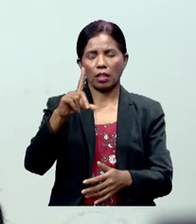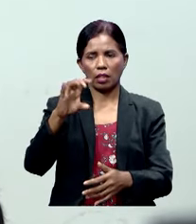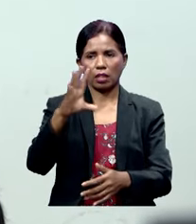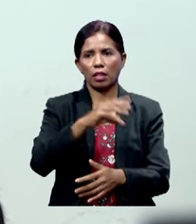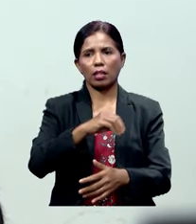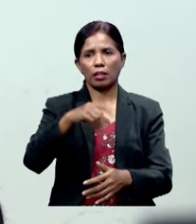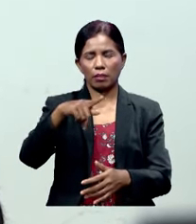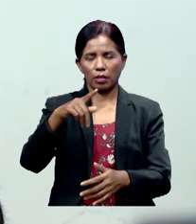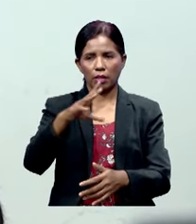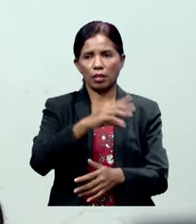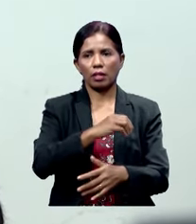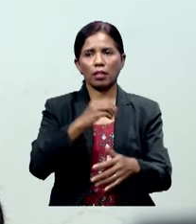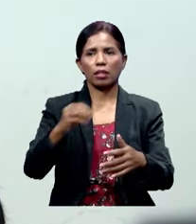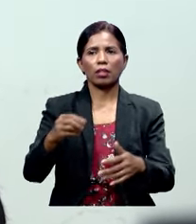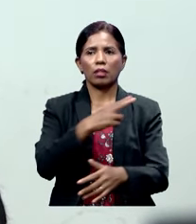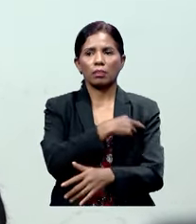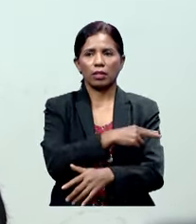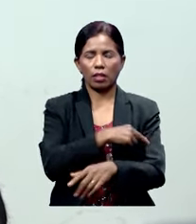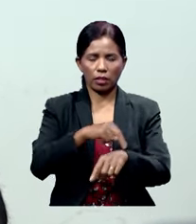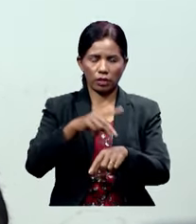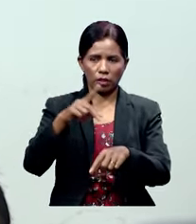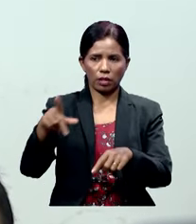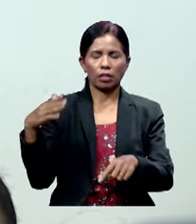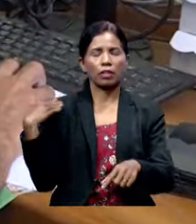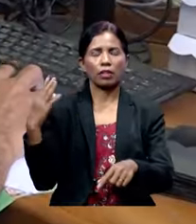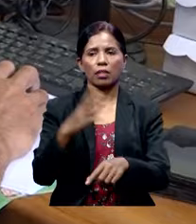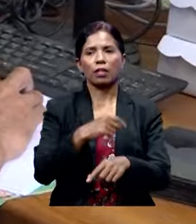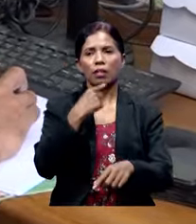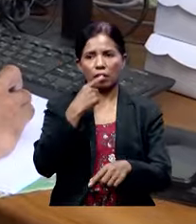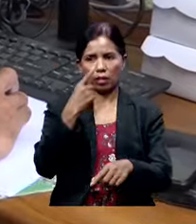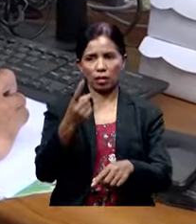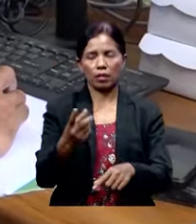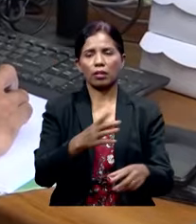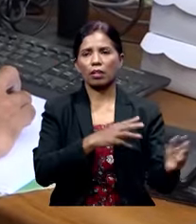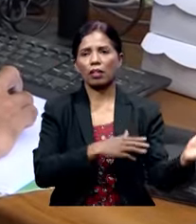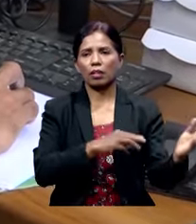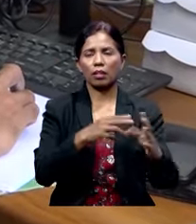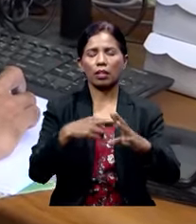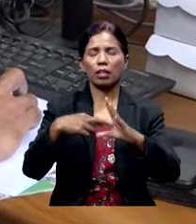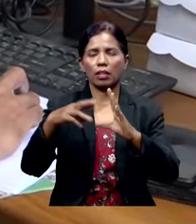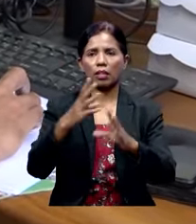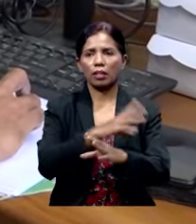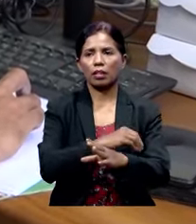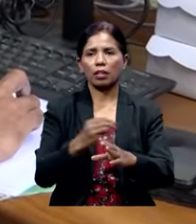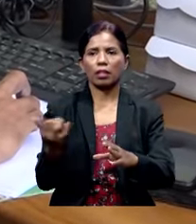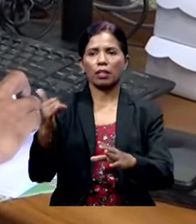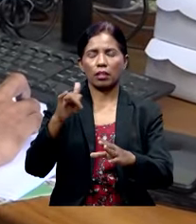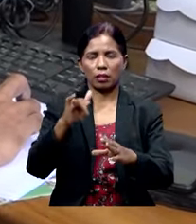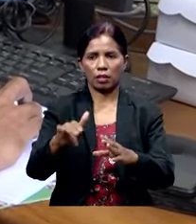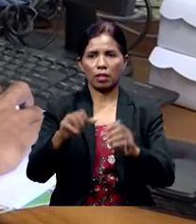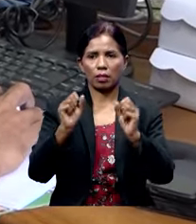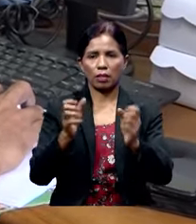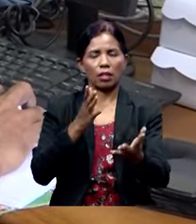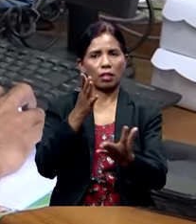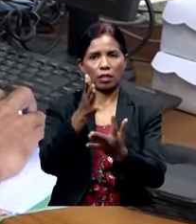painel júri externa Hospital Nacional Guido Valdares, no júri interna, ateten, se manda resultado ba aplicante sira ne conta, o de bela